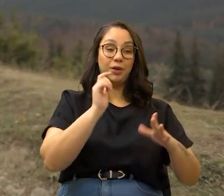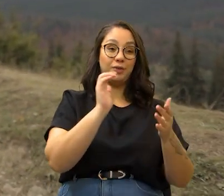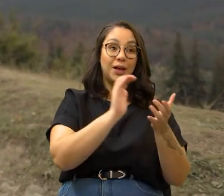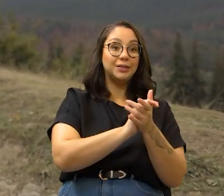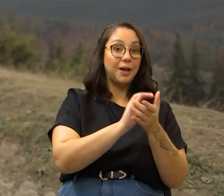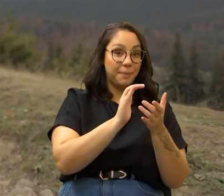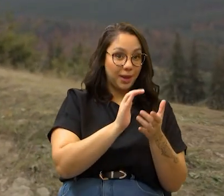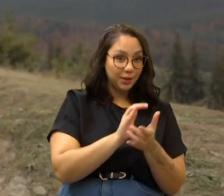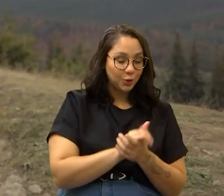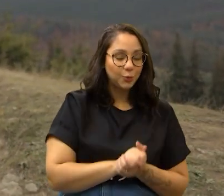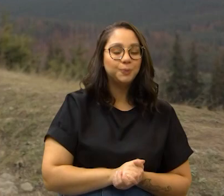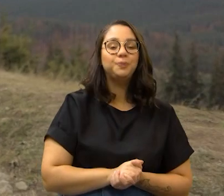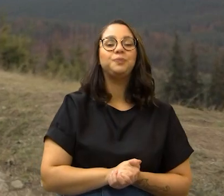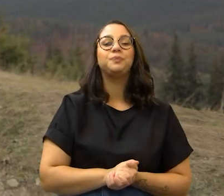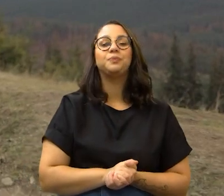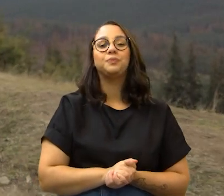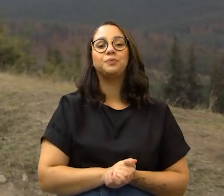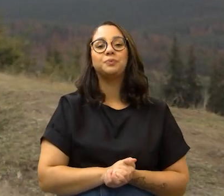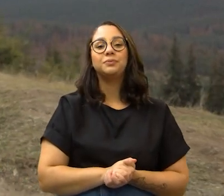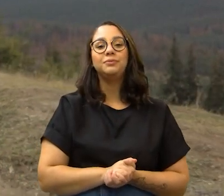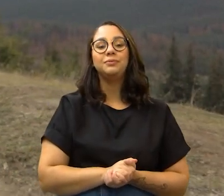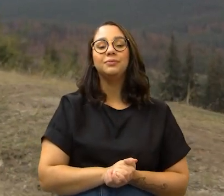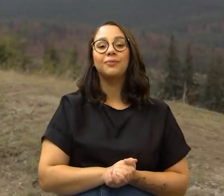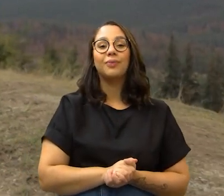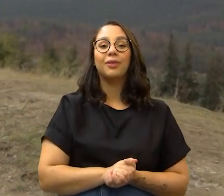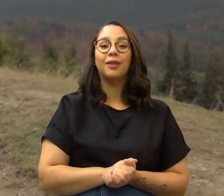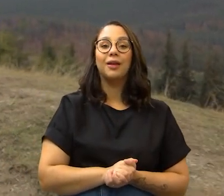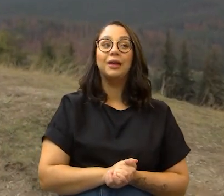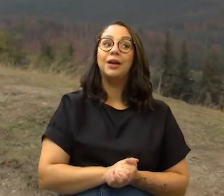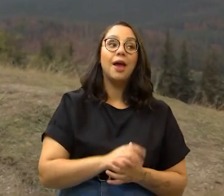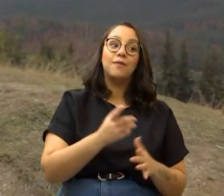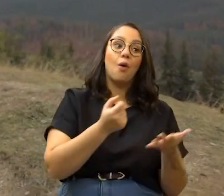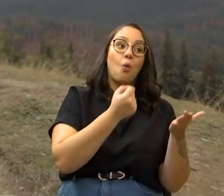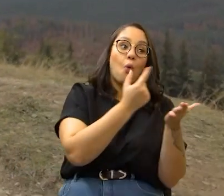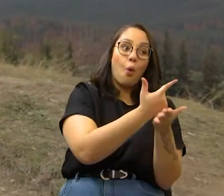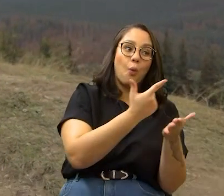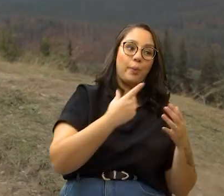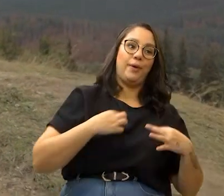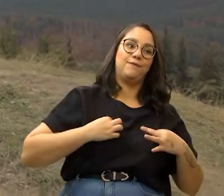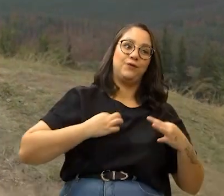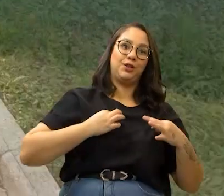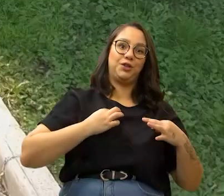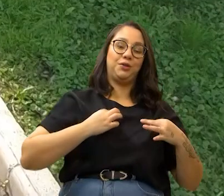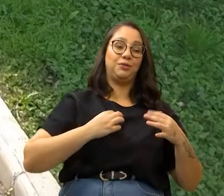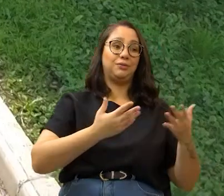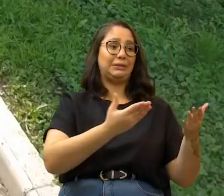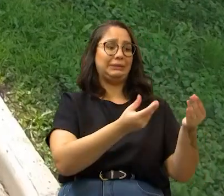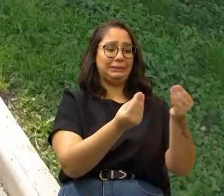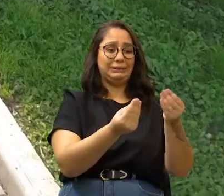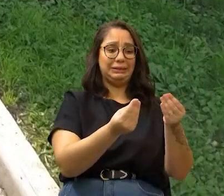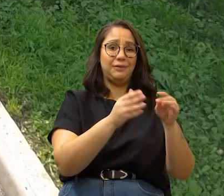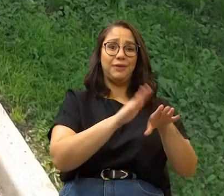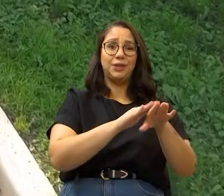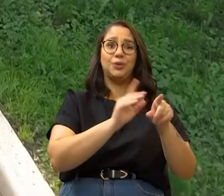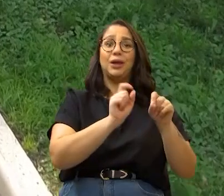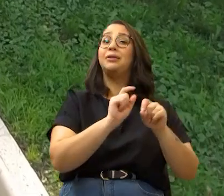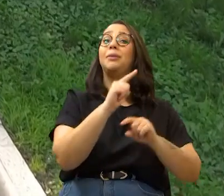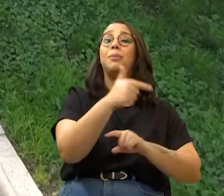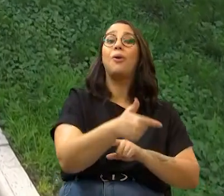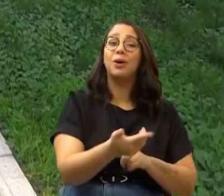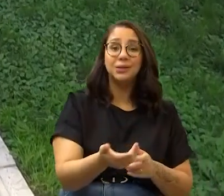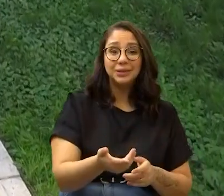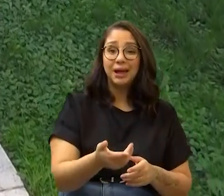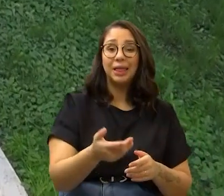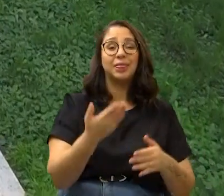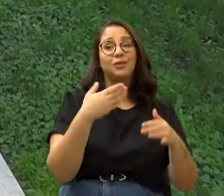né, no momento do casamento, e que você compra o vestido, depois o que você faz com o vestido de